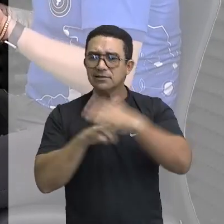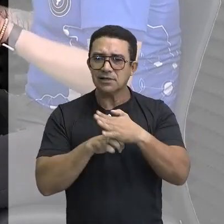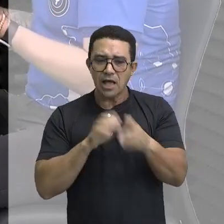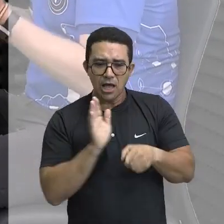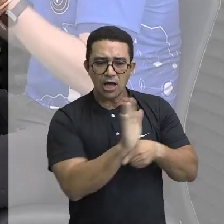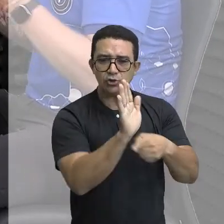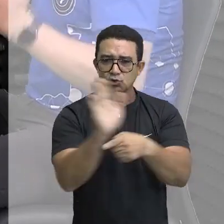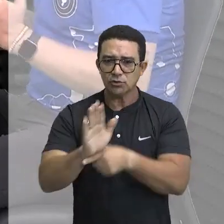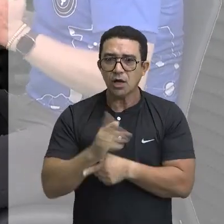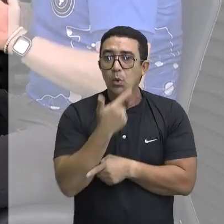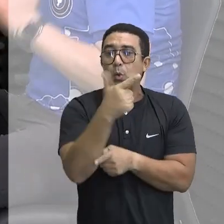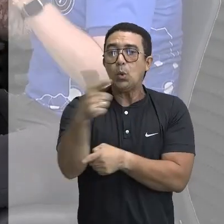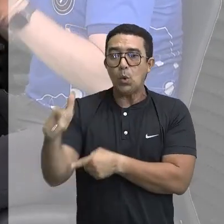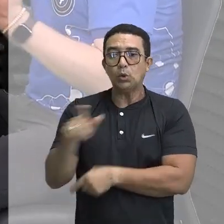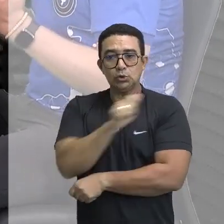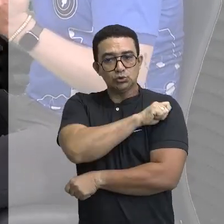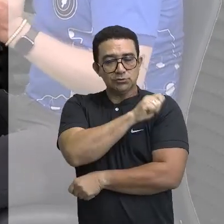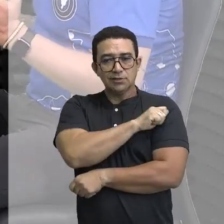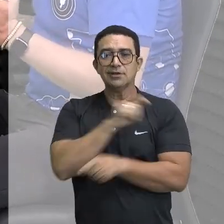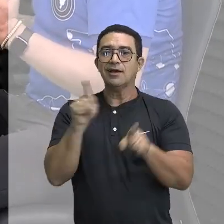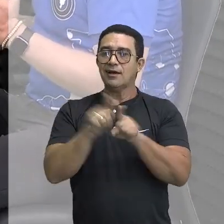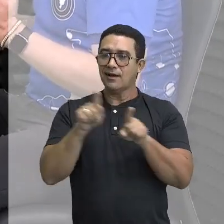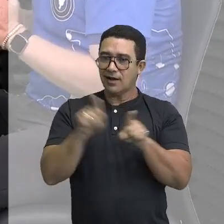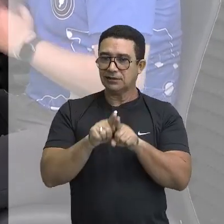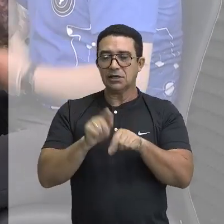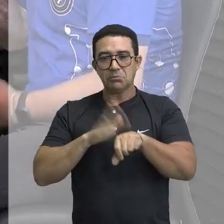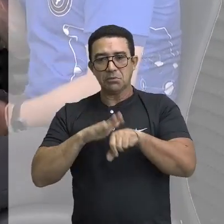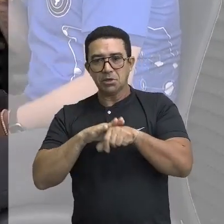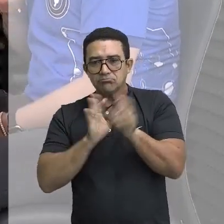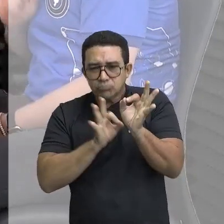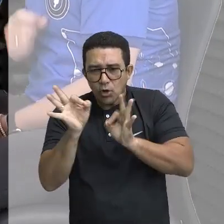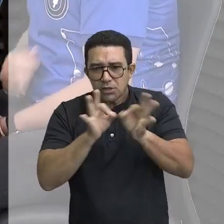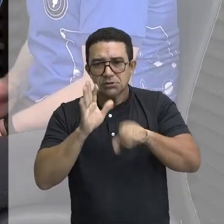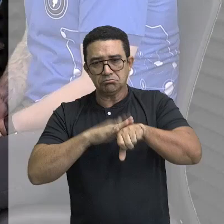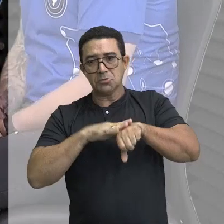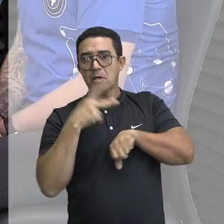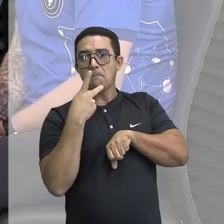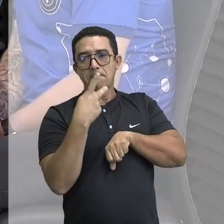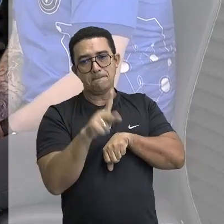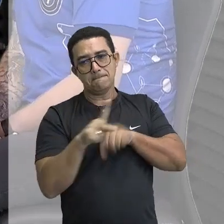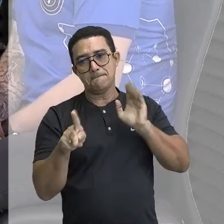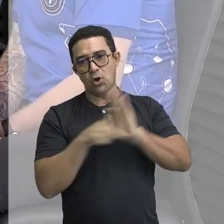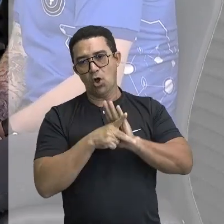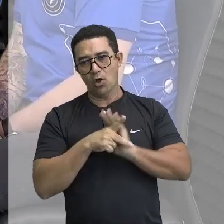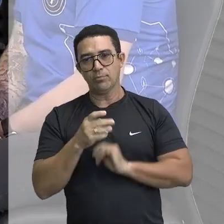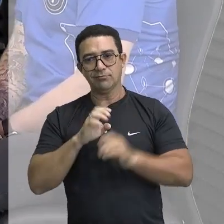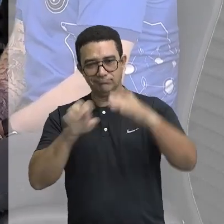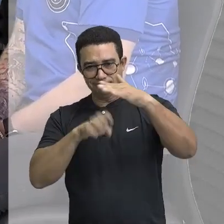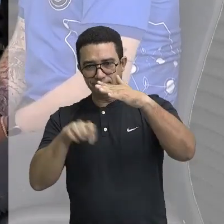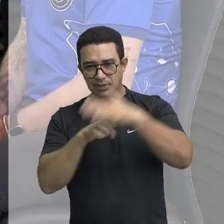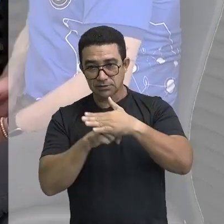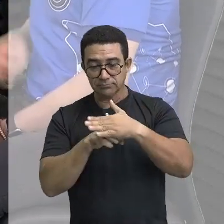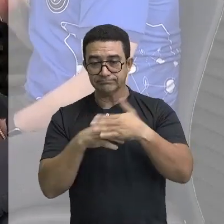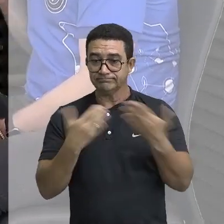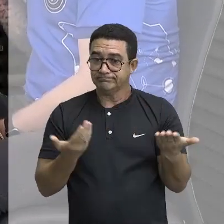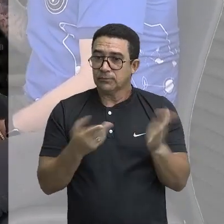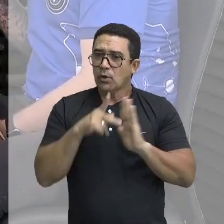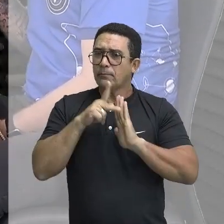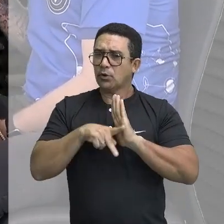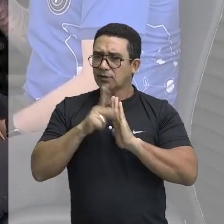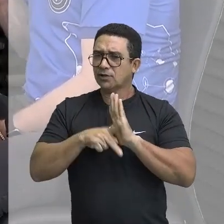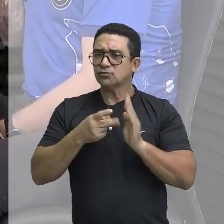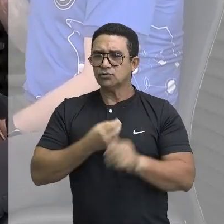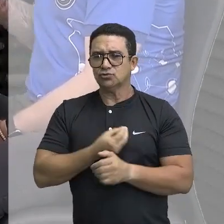outros estudantes a montarem as suas empresas, né? No nosso projeto de vida, a gente falava muito sobre